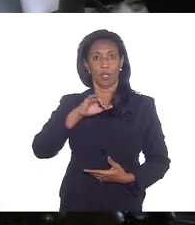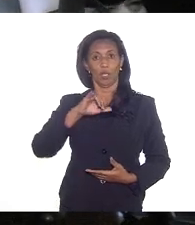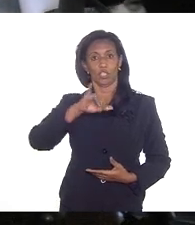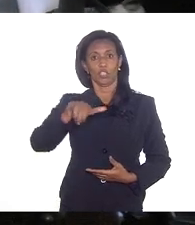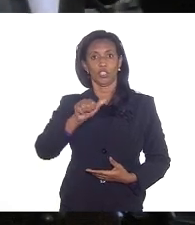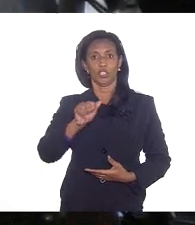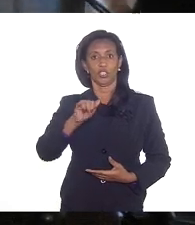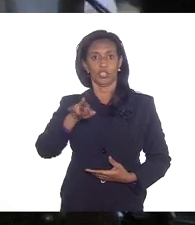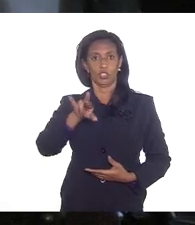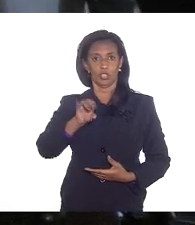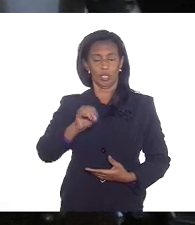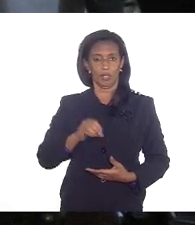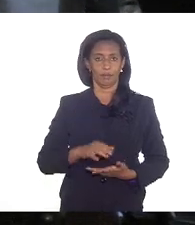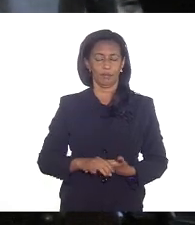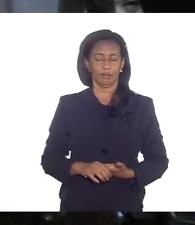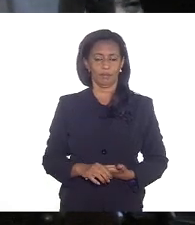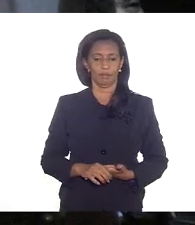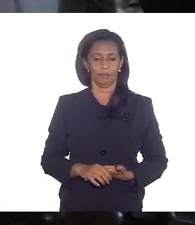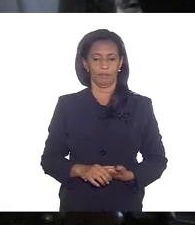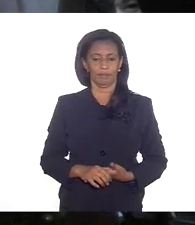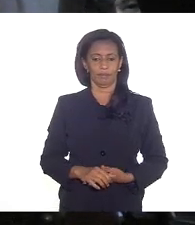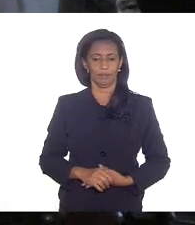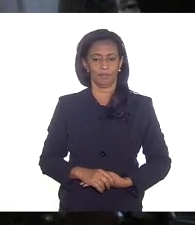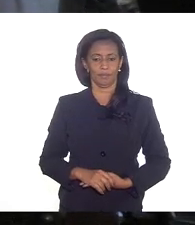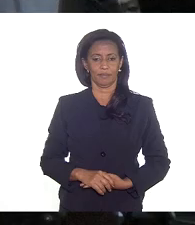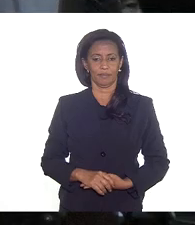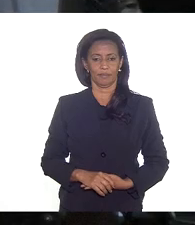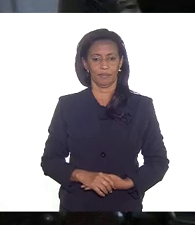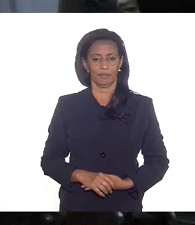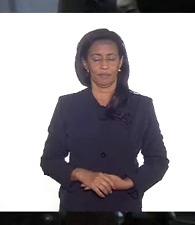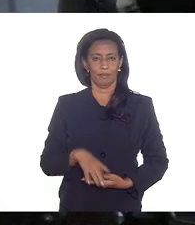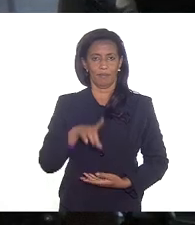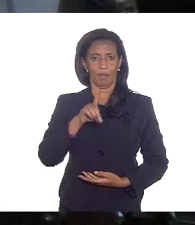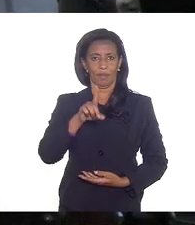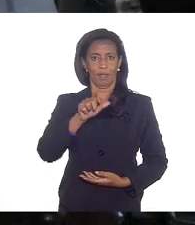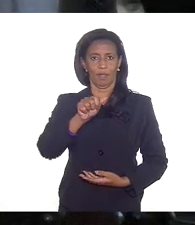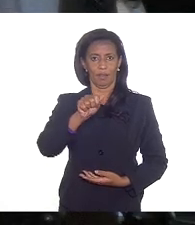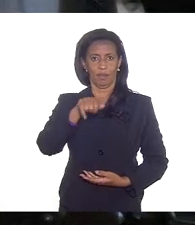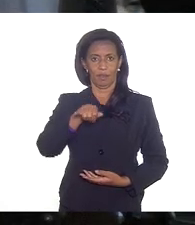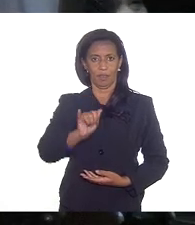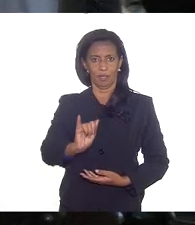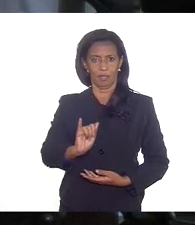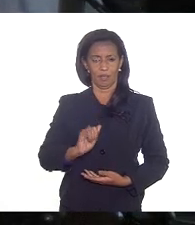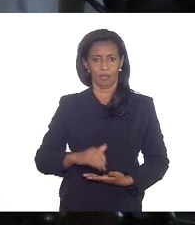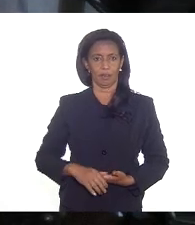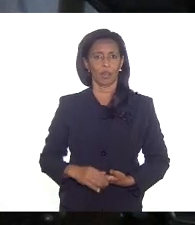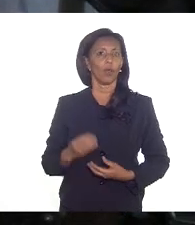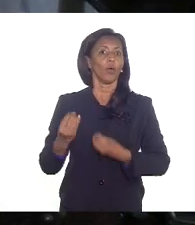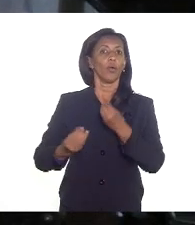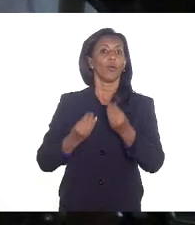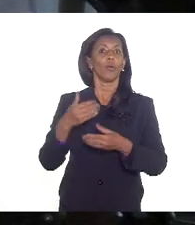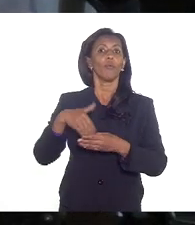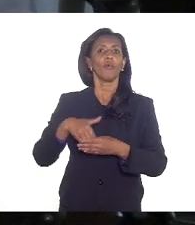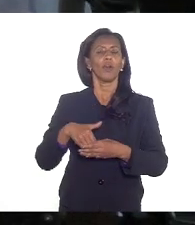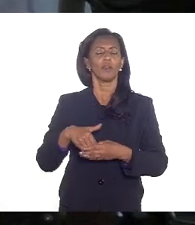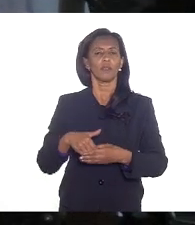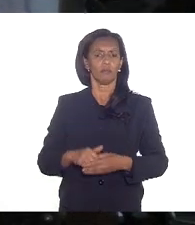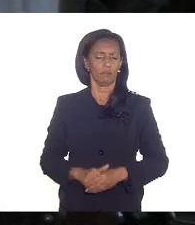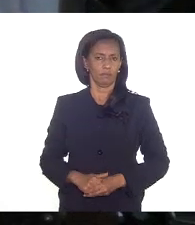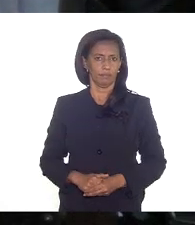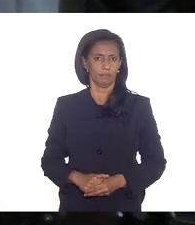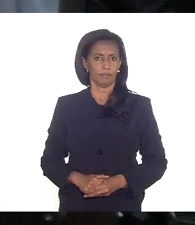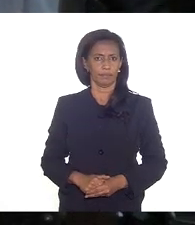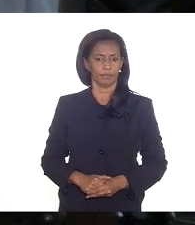Jairo a o deputado a Dani Monteiro como volta Coronel